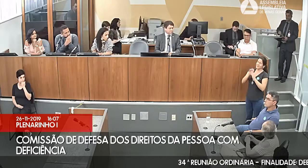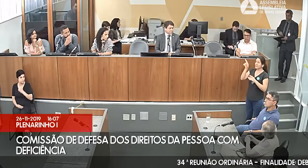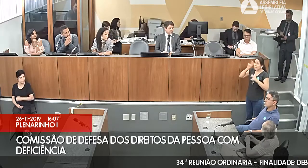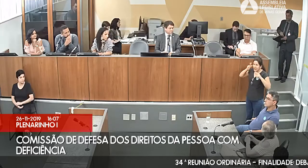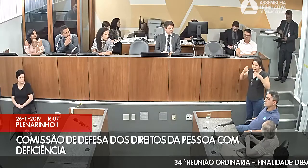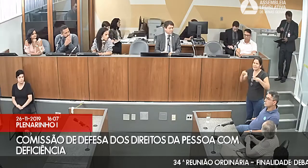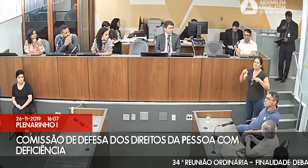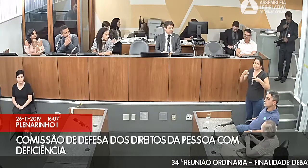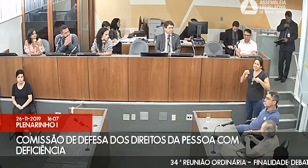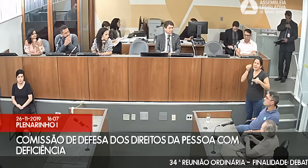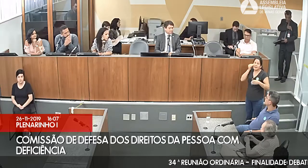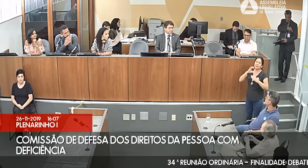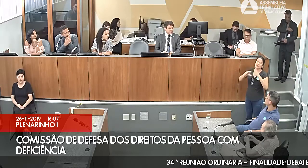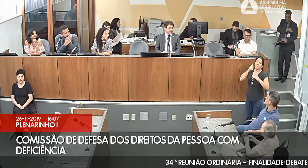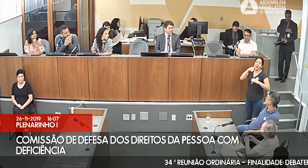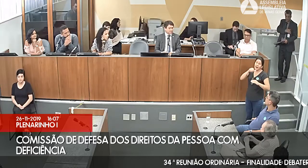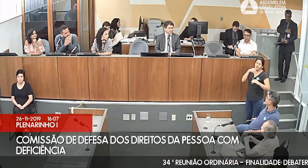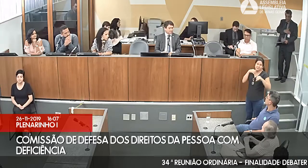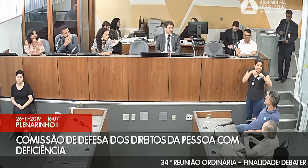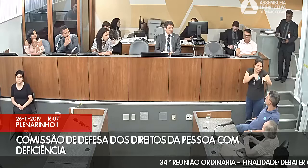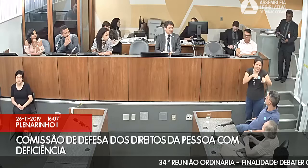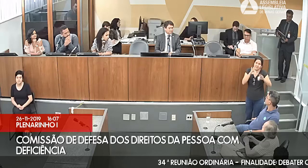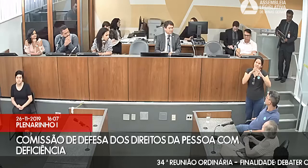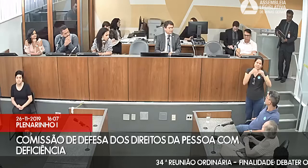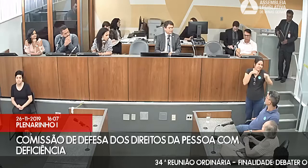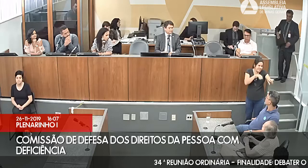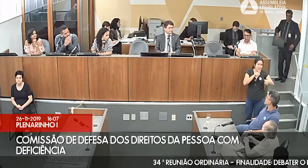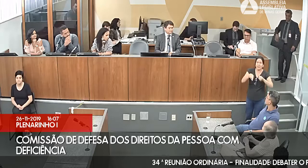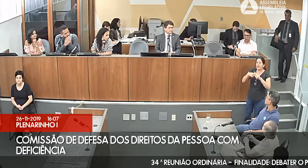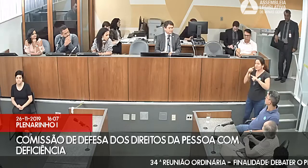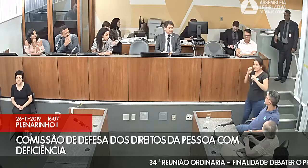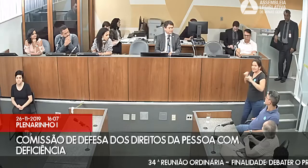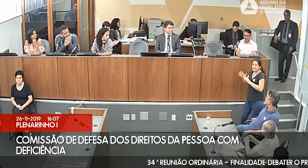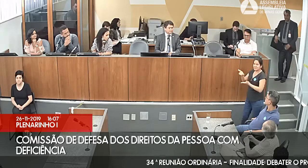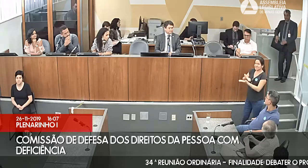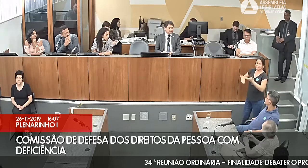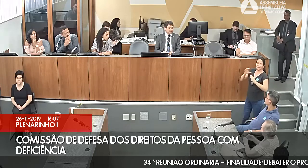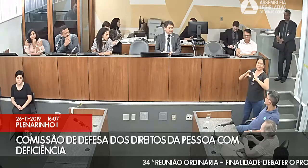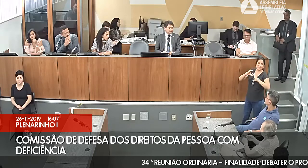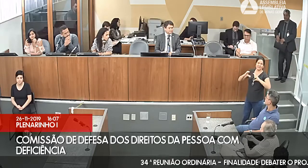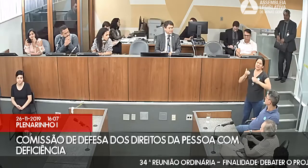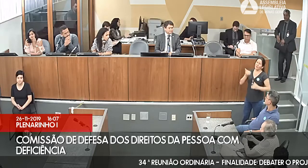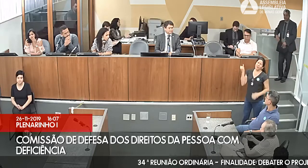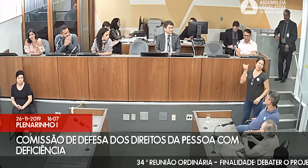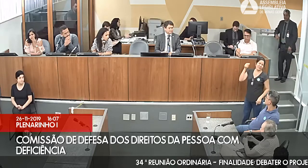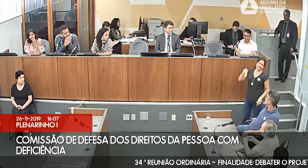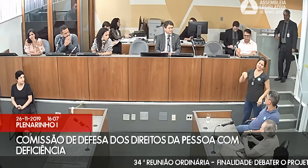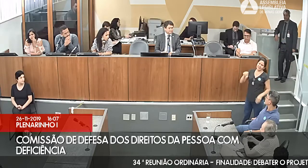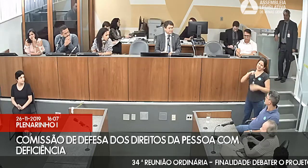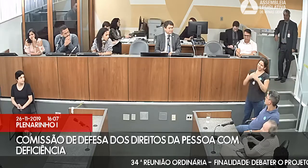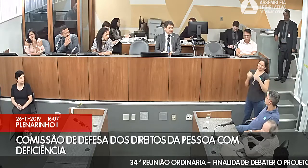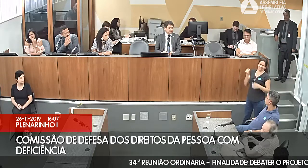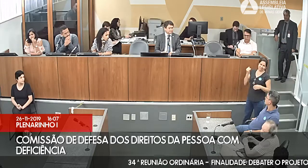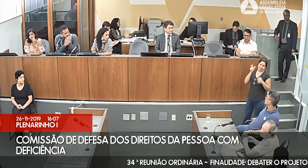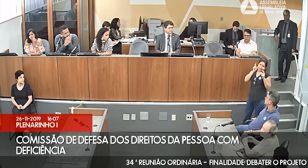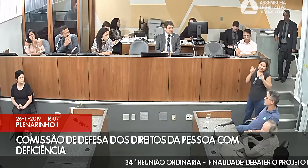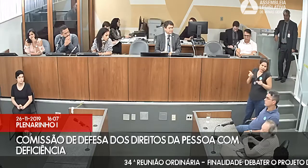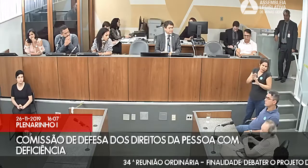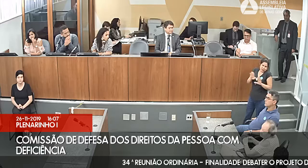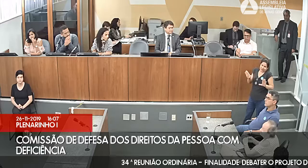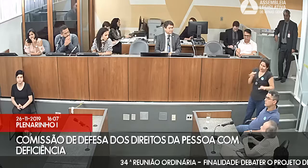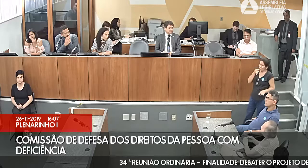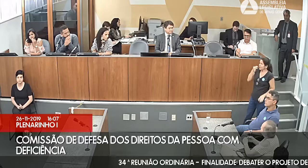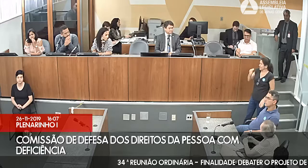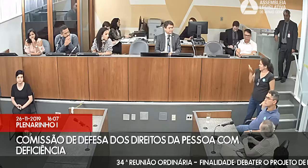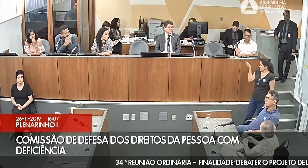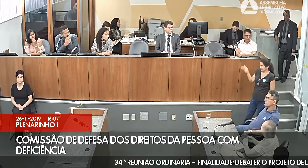uma interação, vai haver relação. Isso é que eu peço. Isso é que eu peço. Eu peço a importância da escola bilíngue porque ela agrega